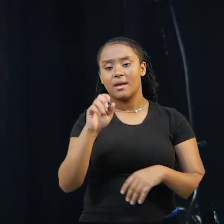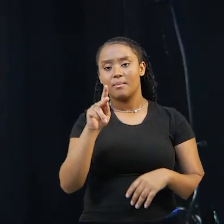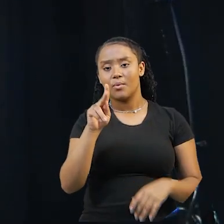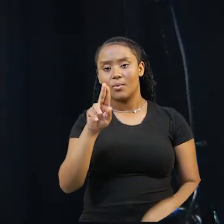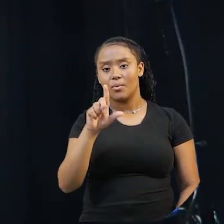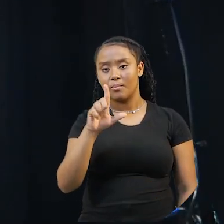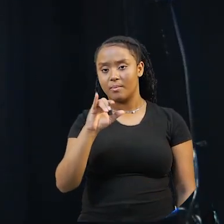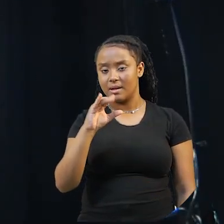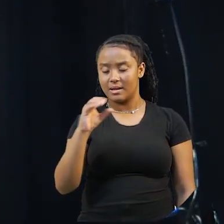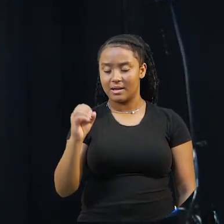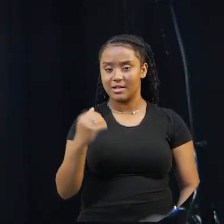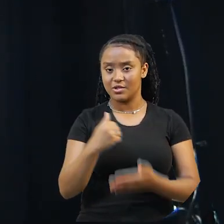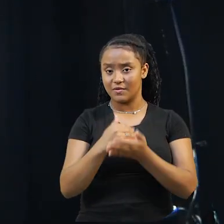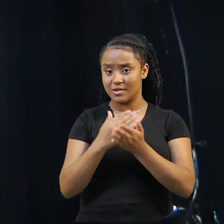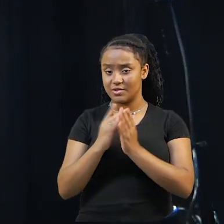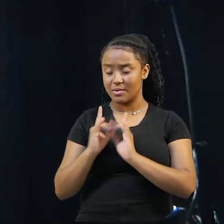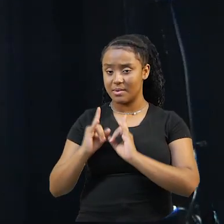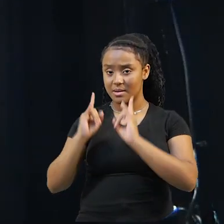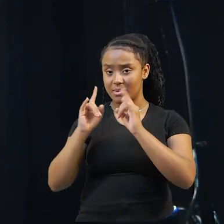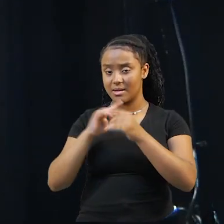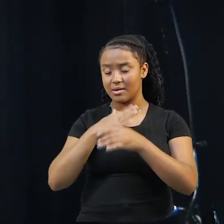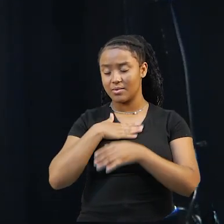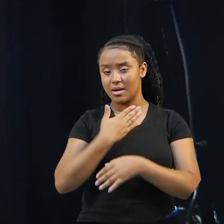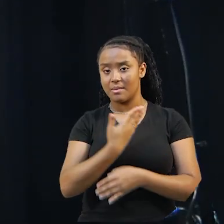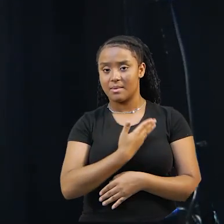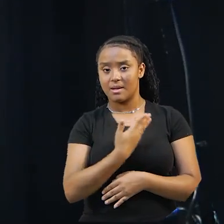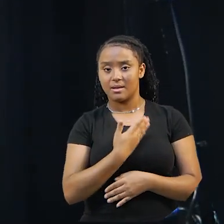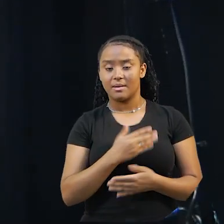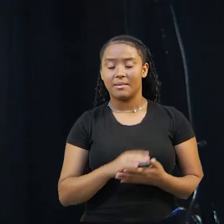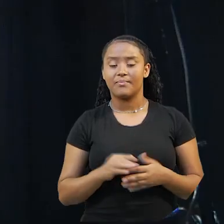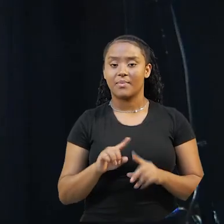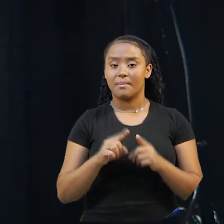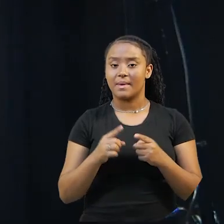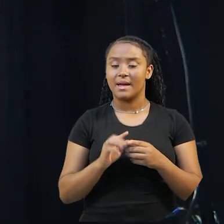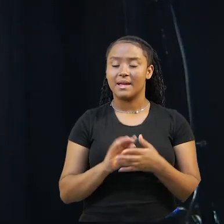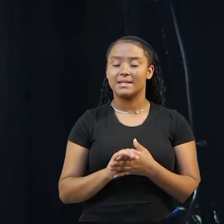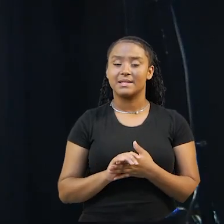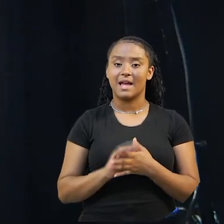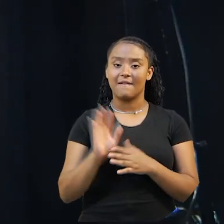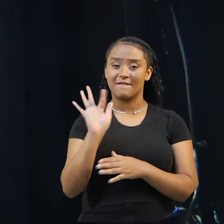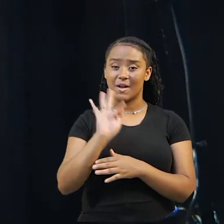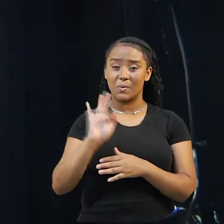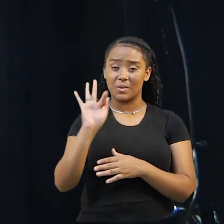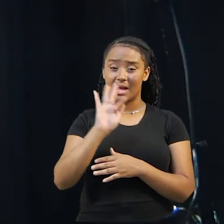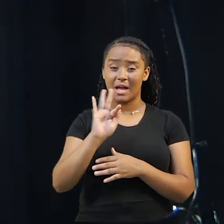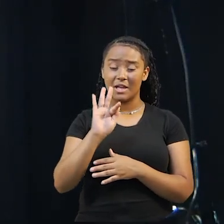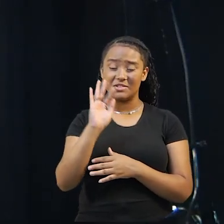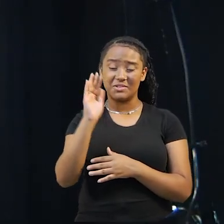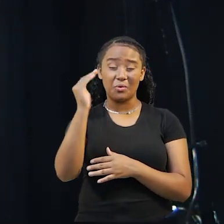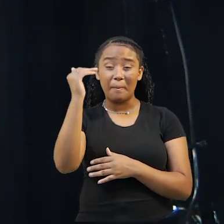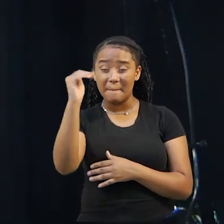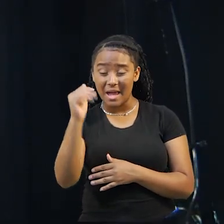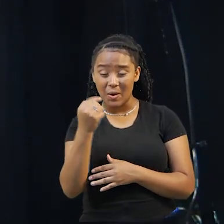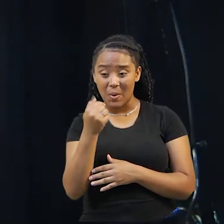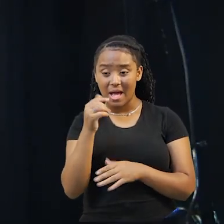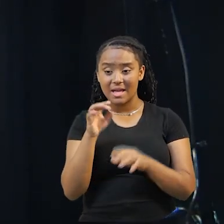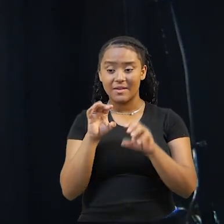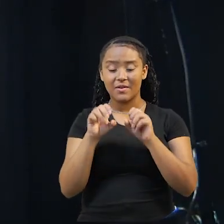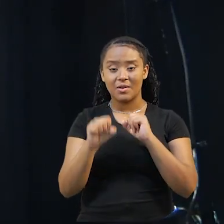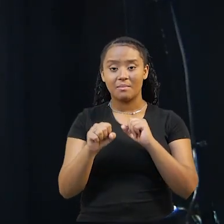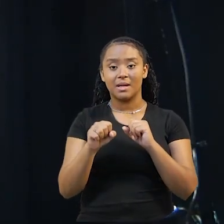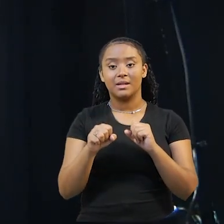colegas, né? Lá para o meio da minha faculdade, ela foi demitida. E aí a nossa condição